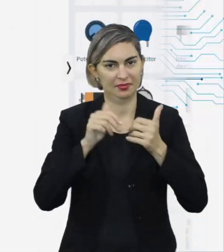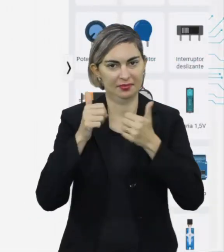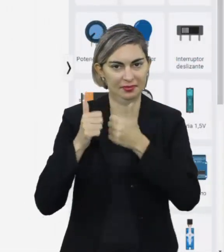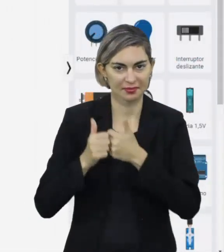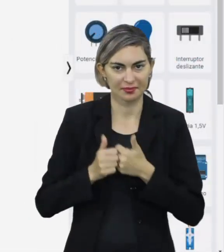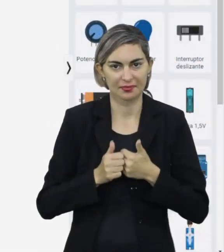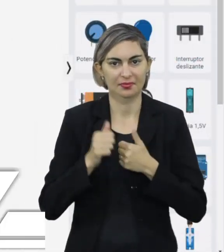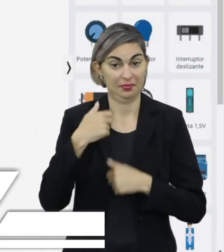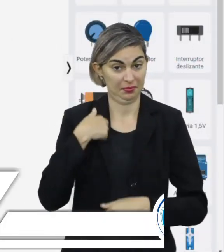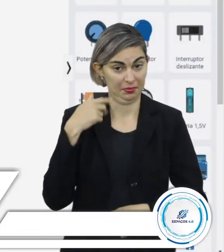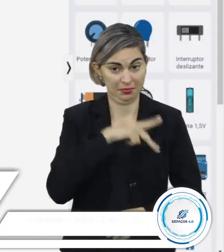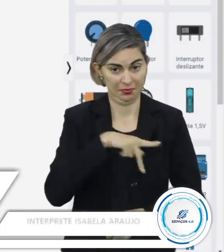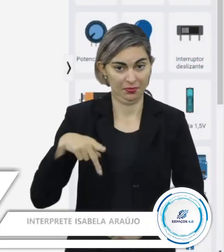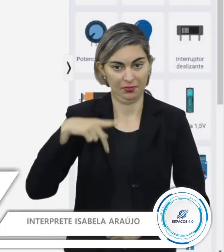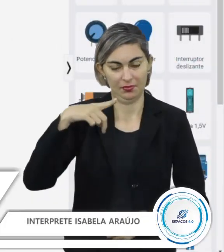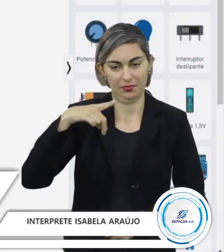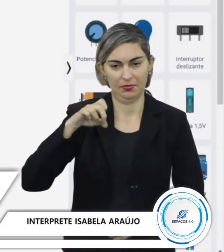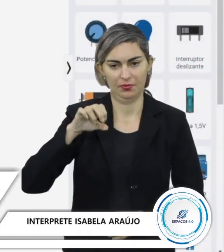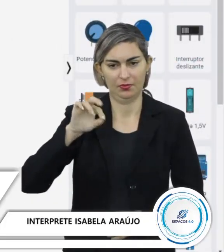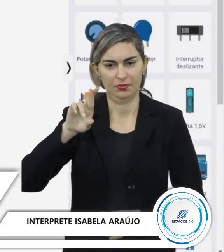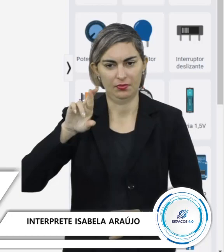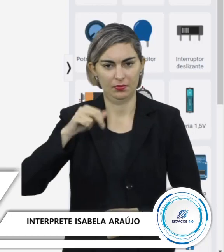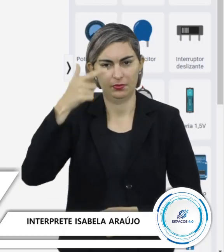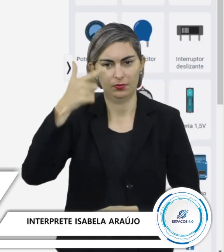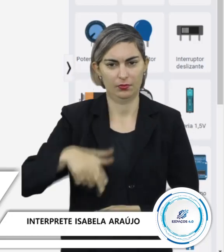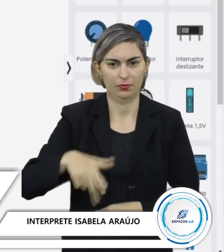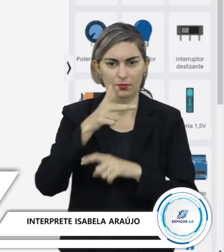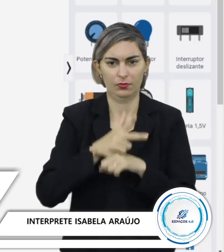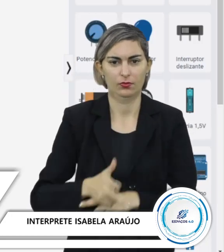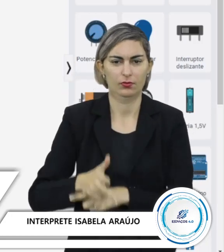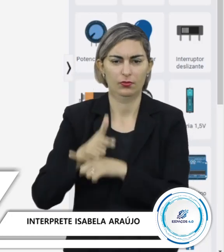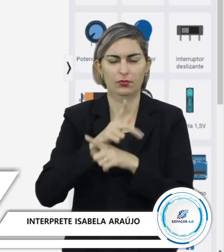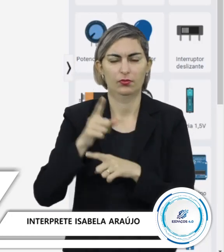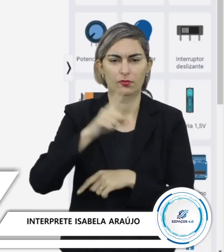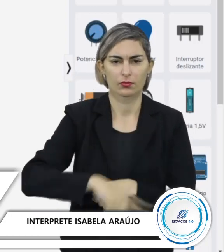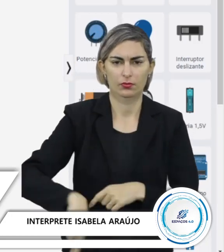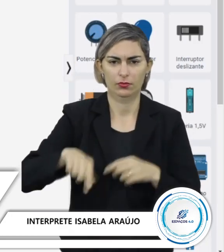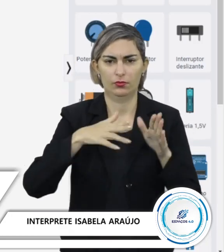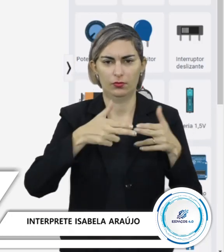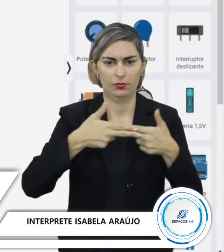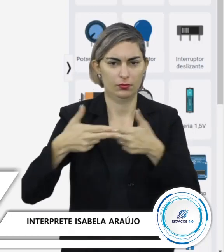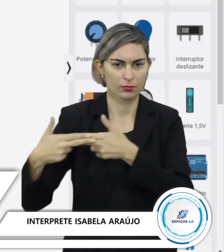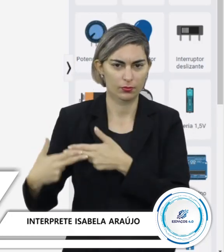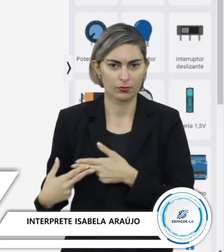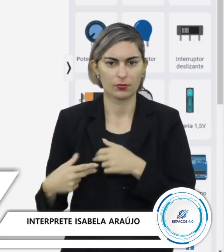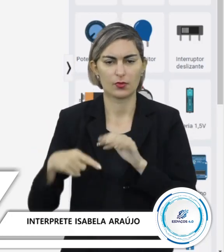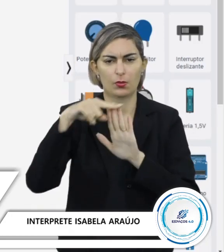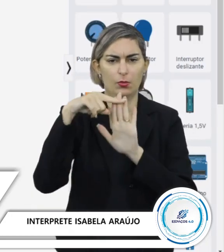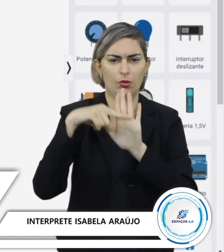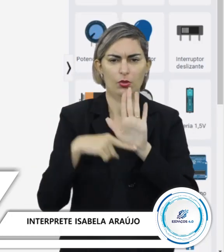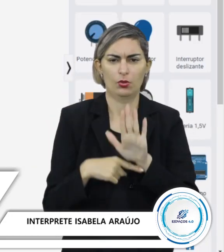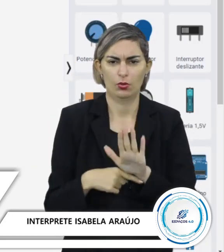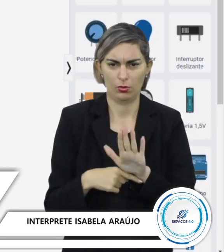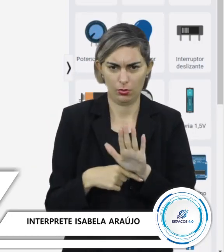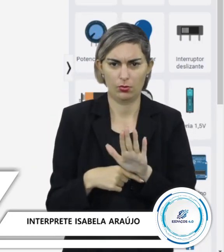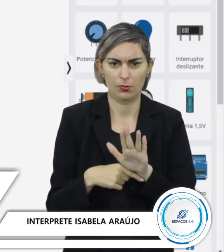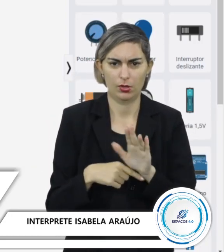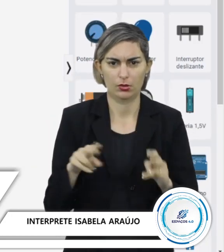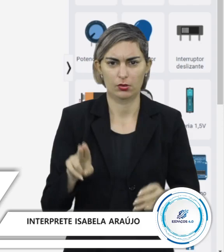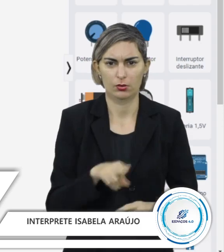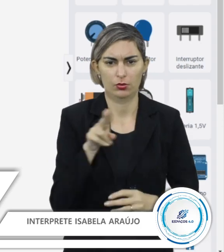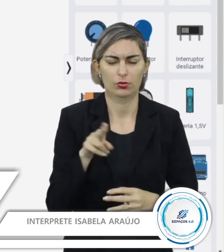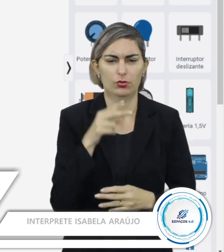Fala Makers, professor Pedro aqui, vamos para mais um vídeo da nossa série Programação com Arduino